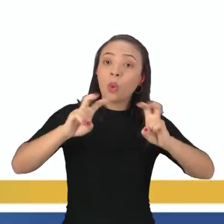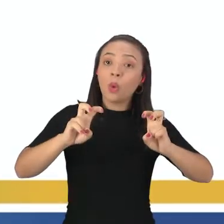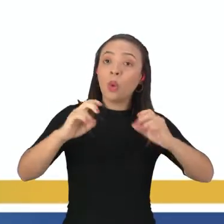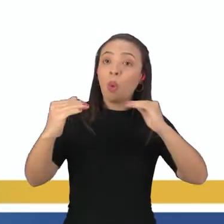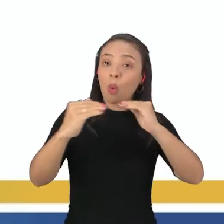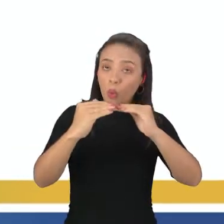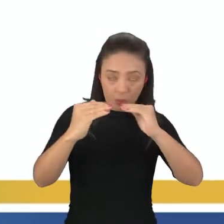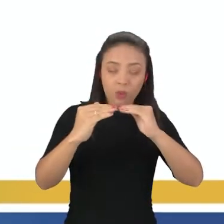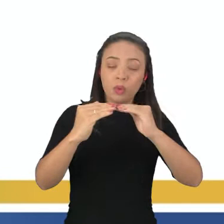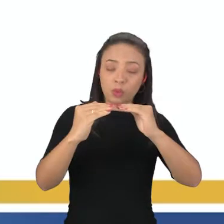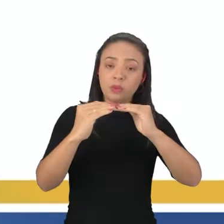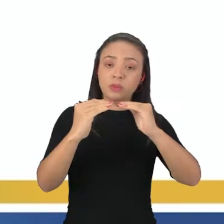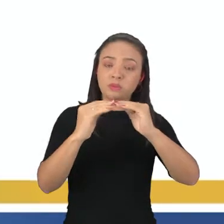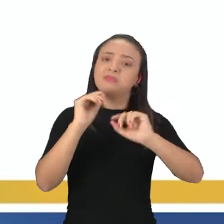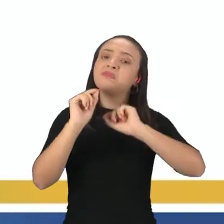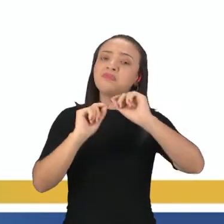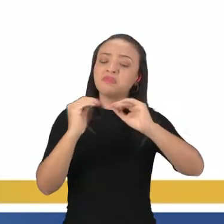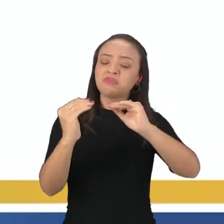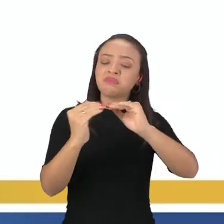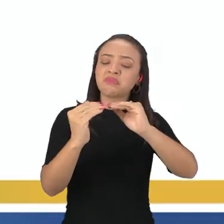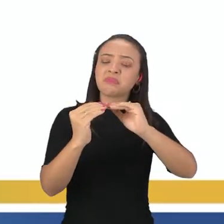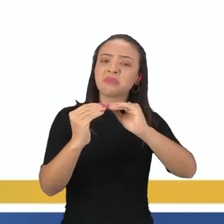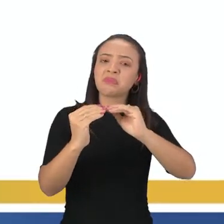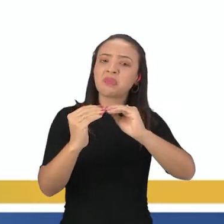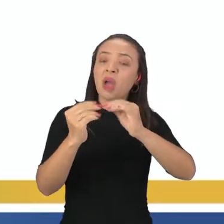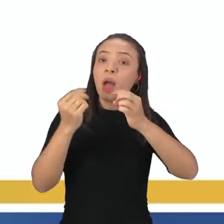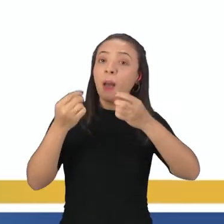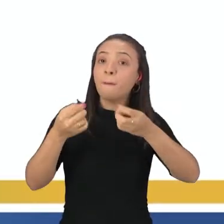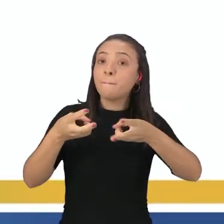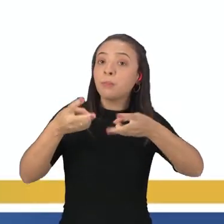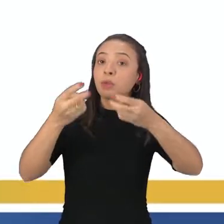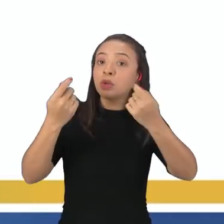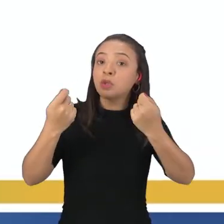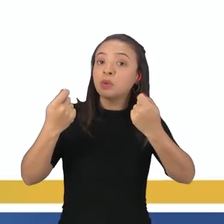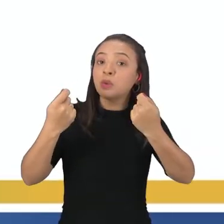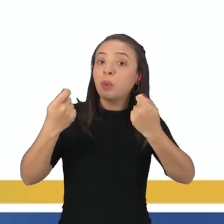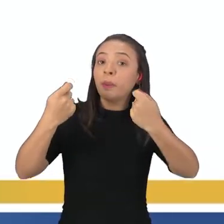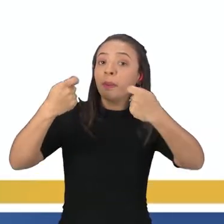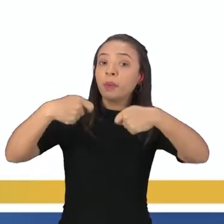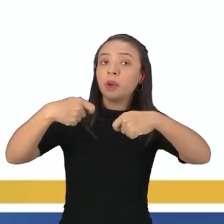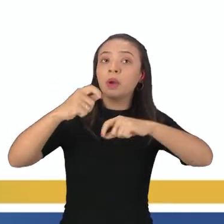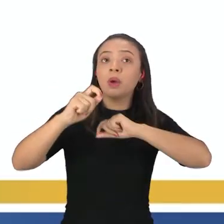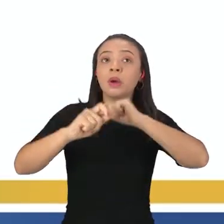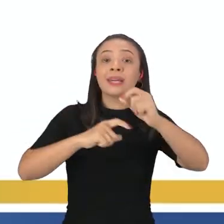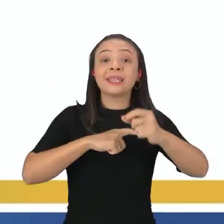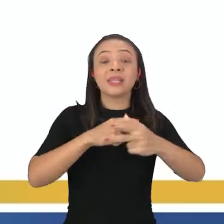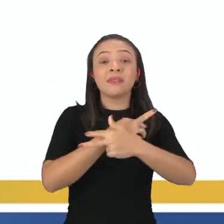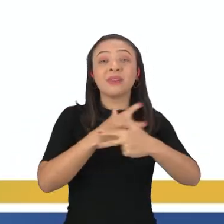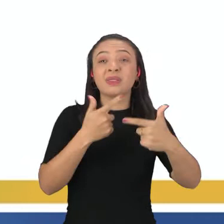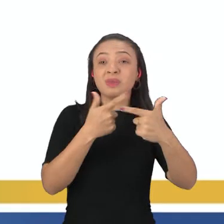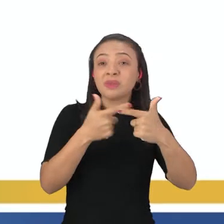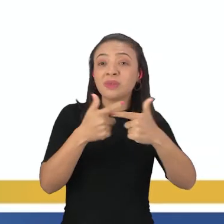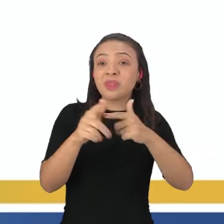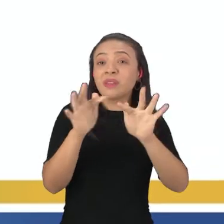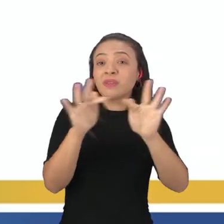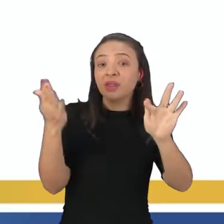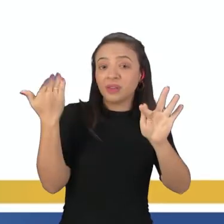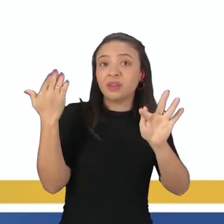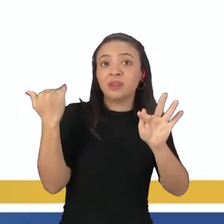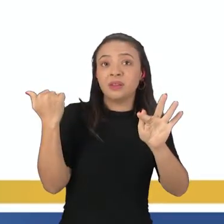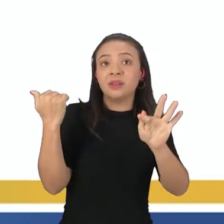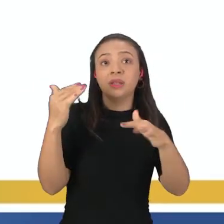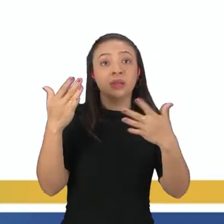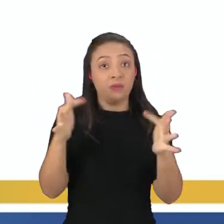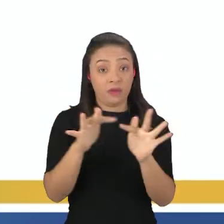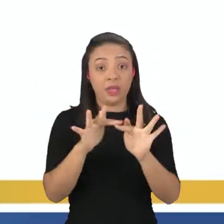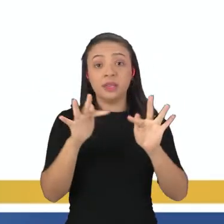em concordância, nós vamos perceber que existem alguns problemas nas frases anteriores. E